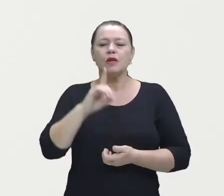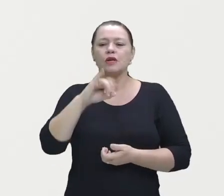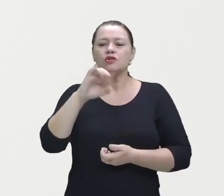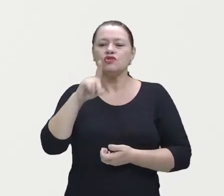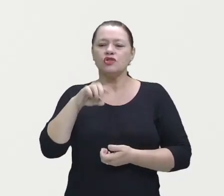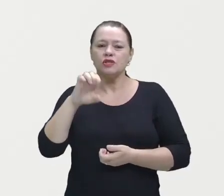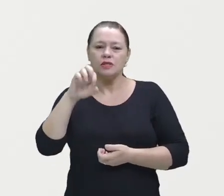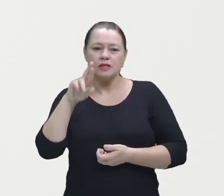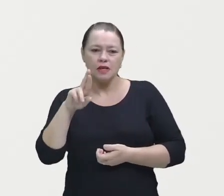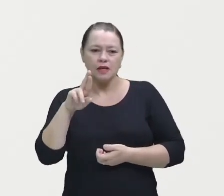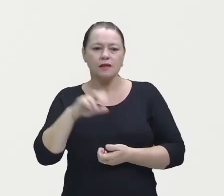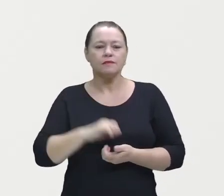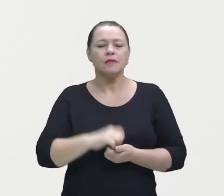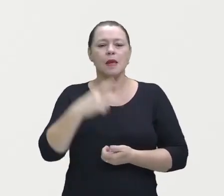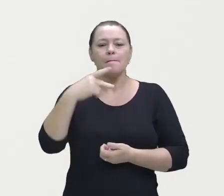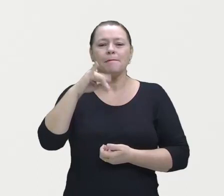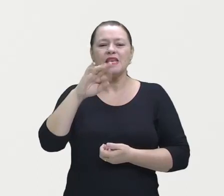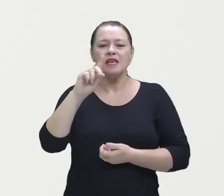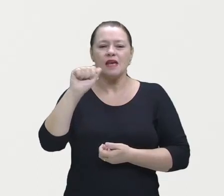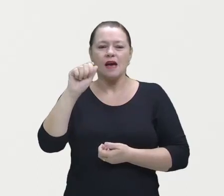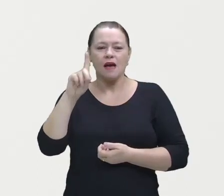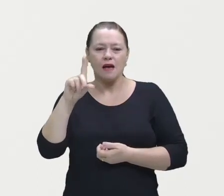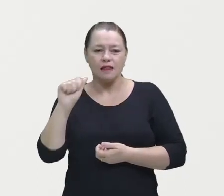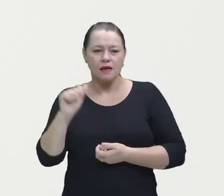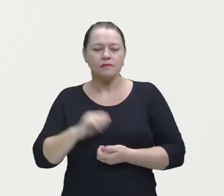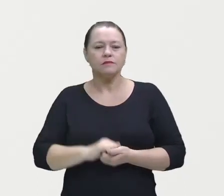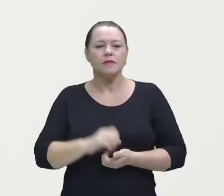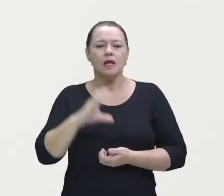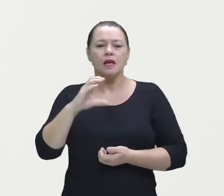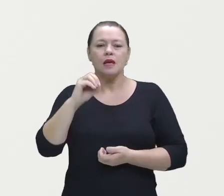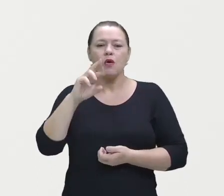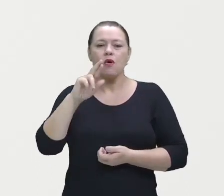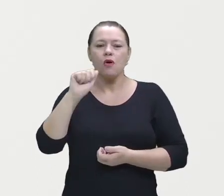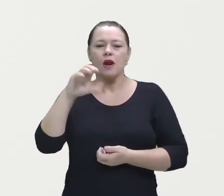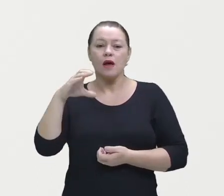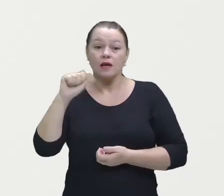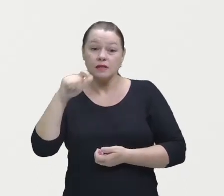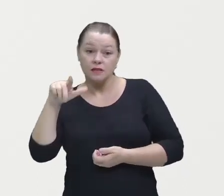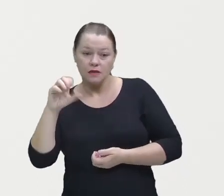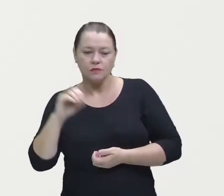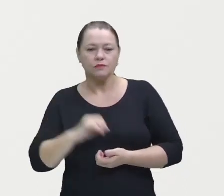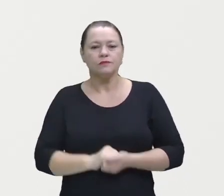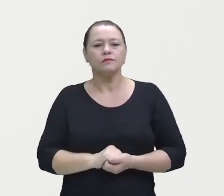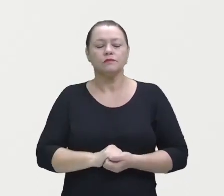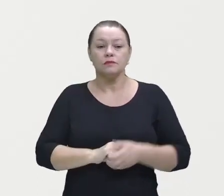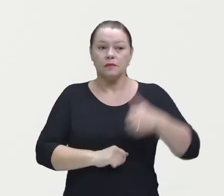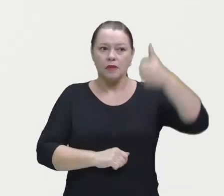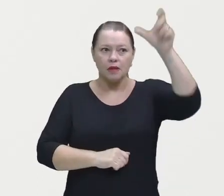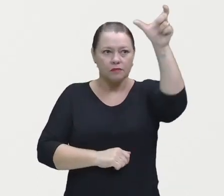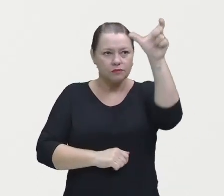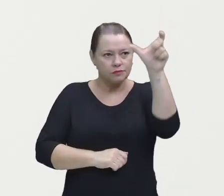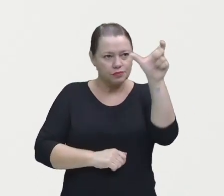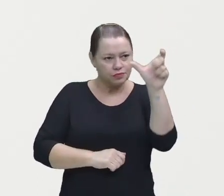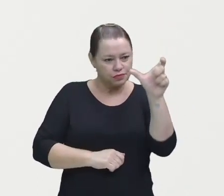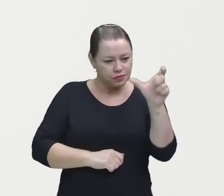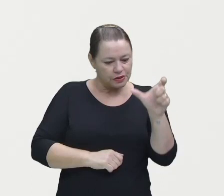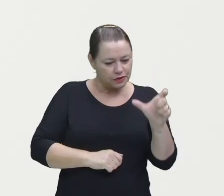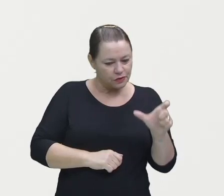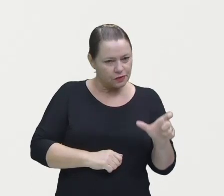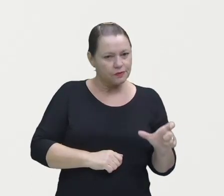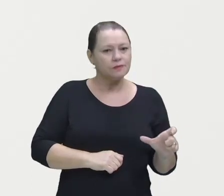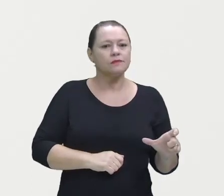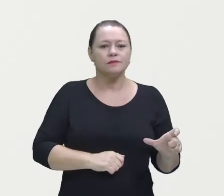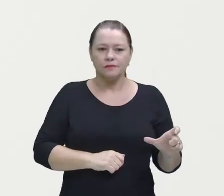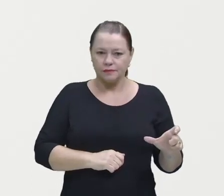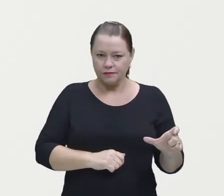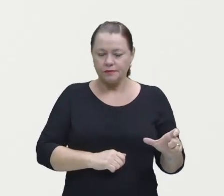Dizer, piada e coração. Essas são as palavras da primeira